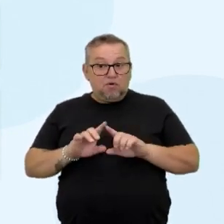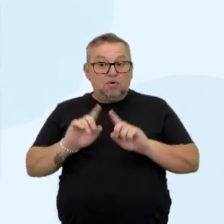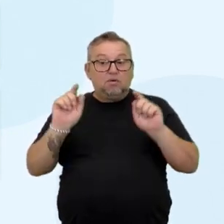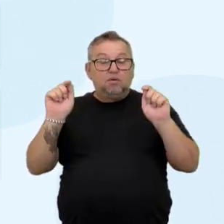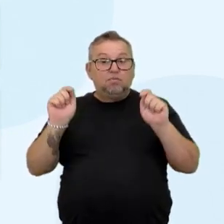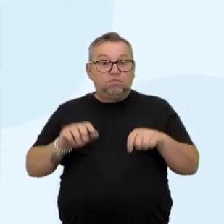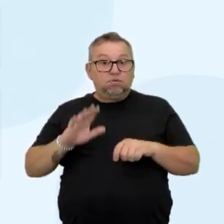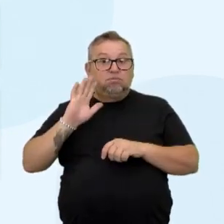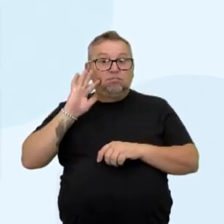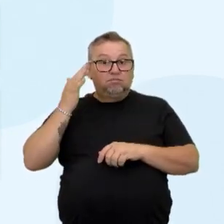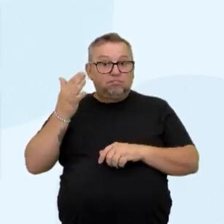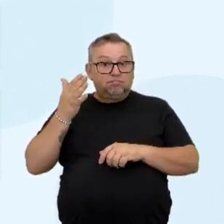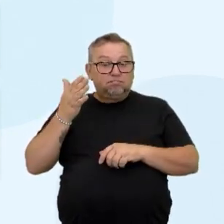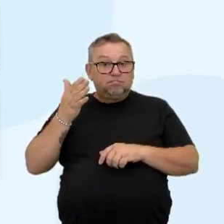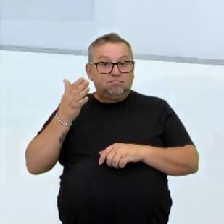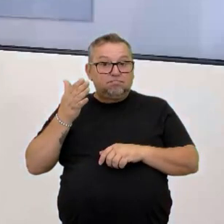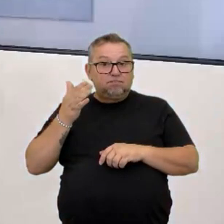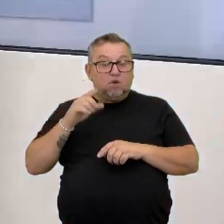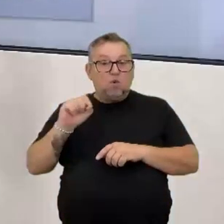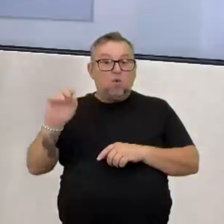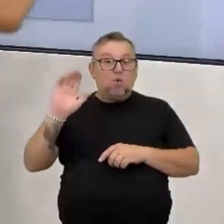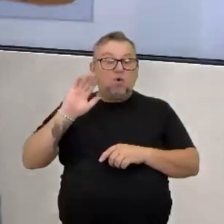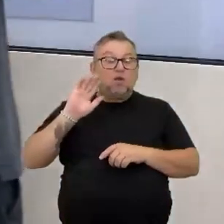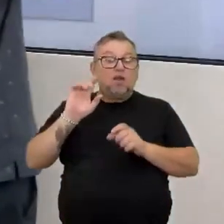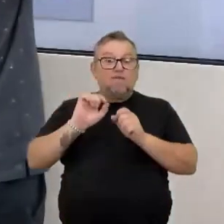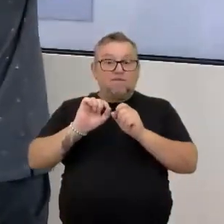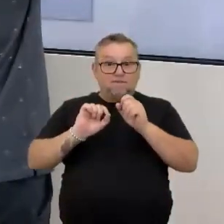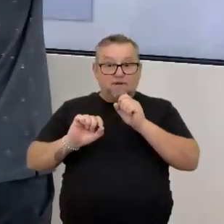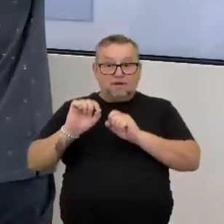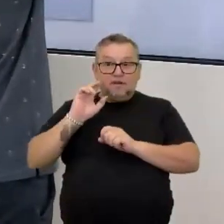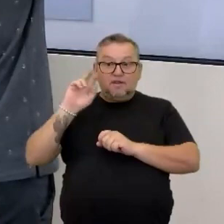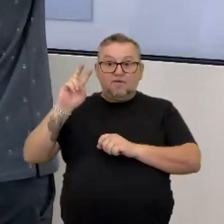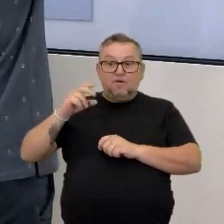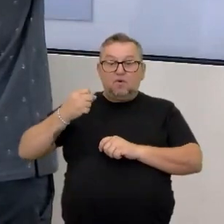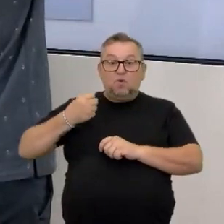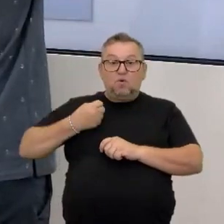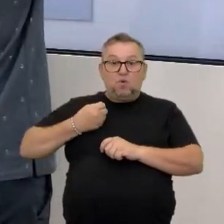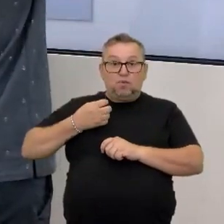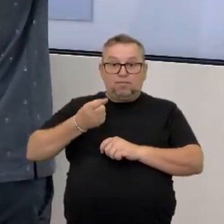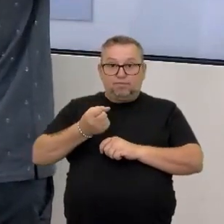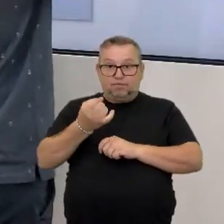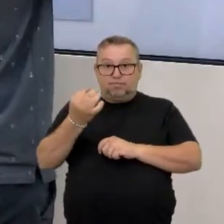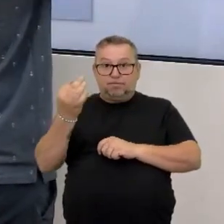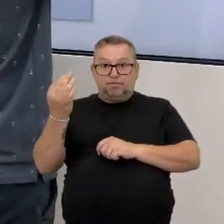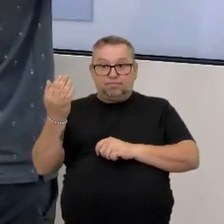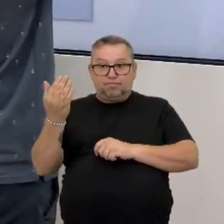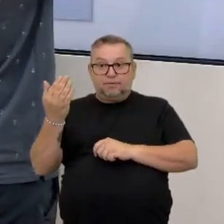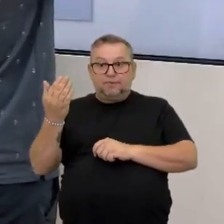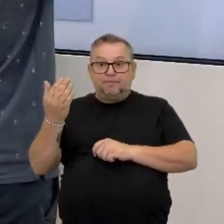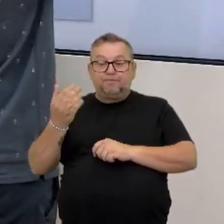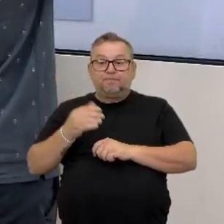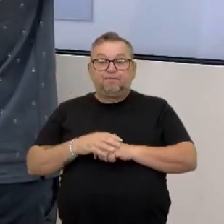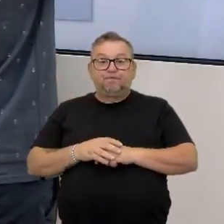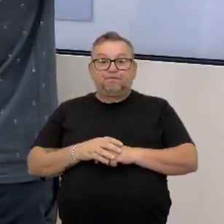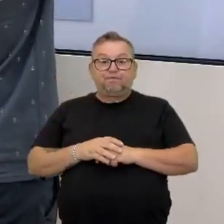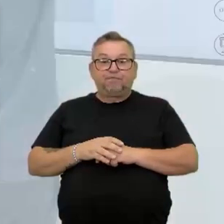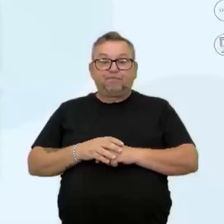jogar o dado e sair um número par, o que eu ia fazer? Eu ia pegar o número de eventos, eu vou representar